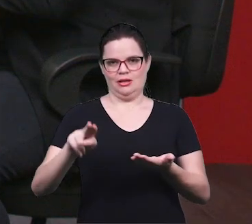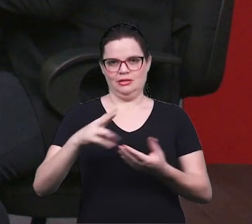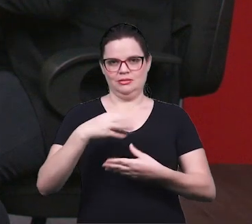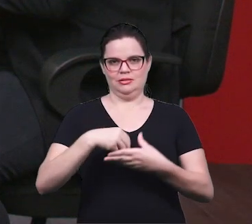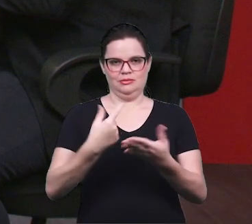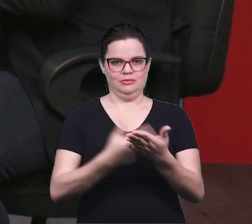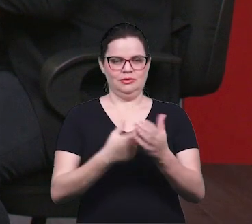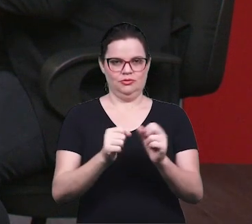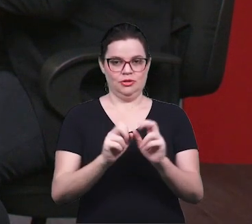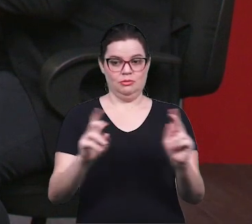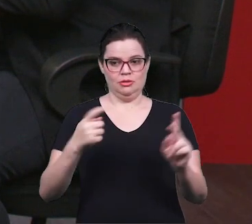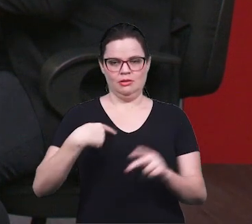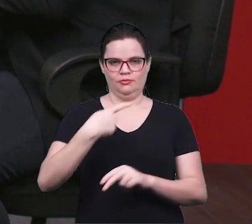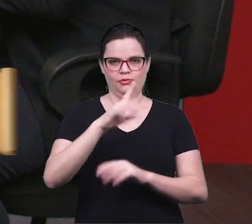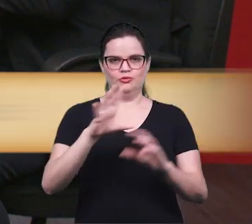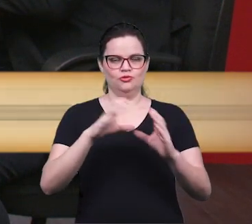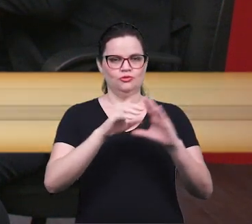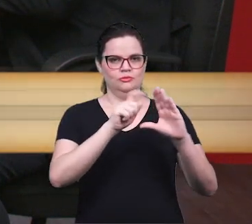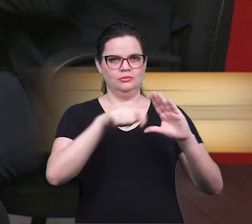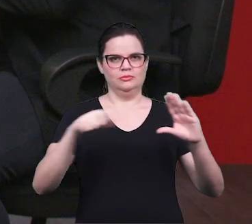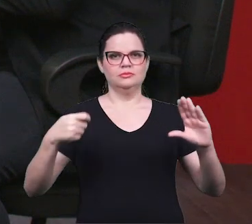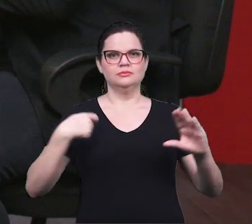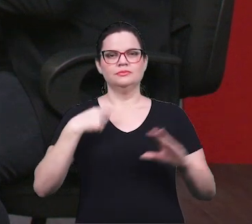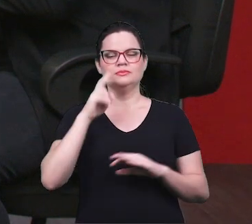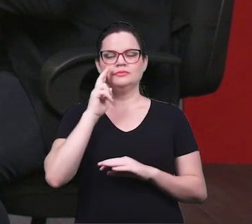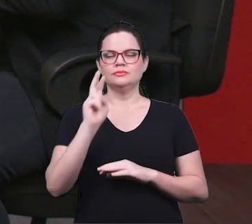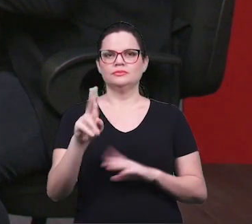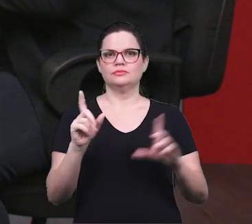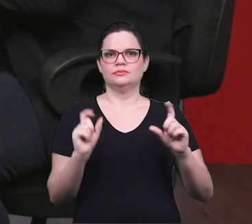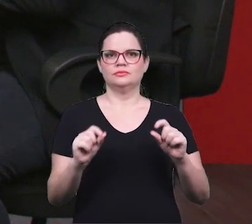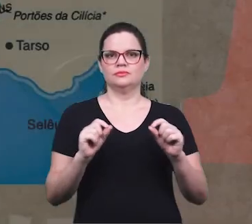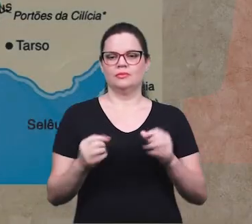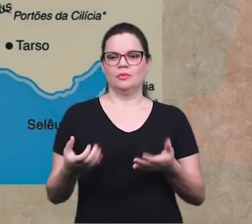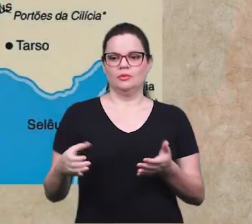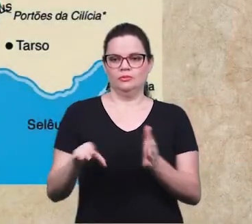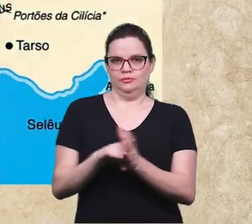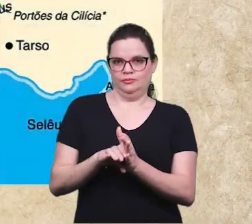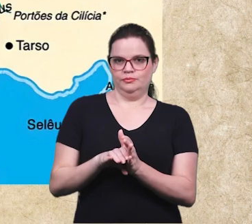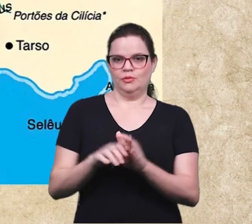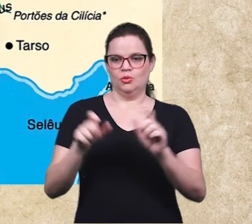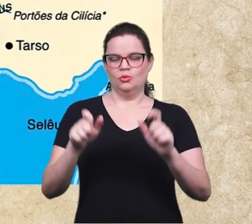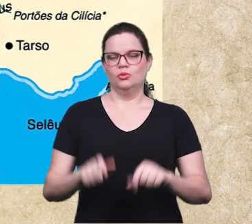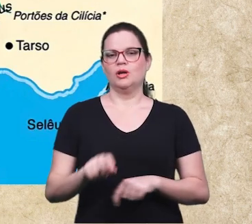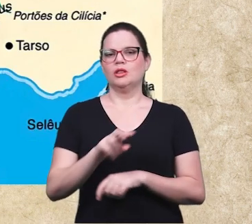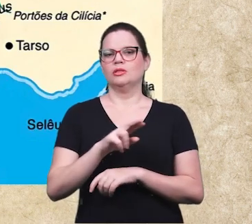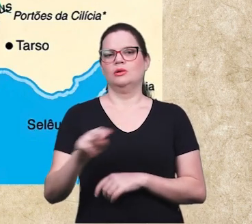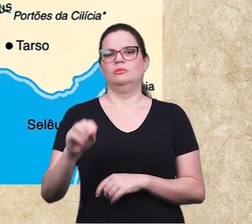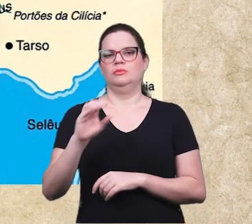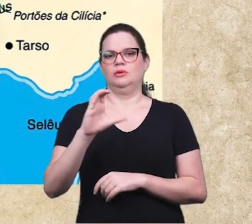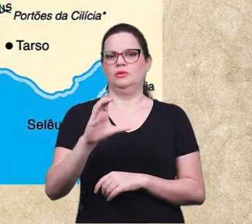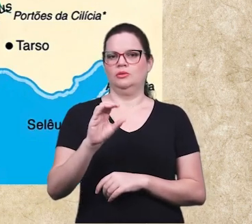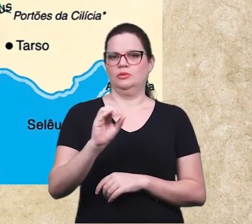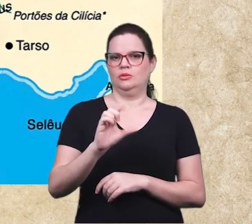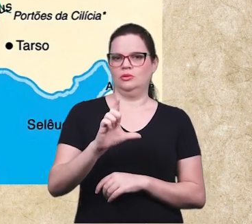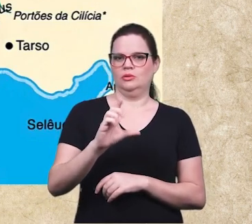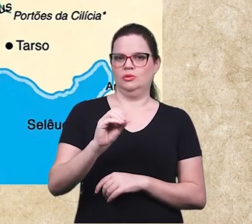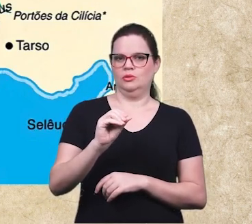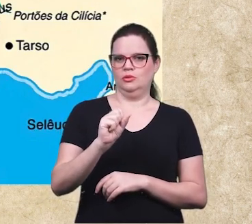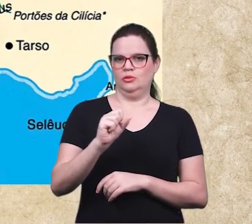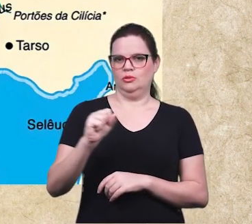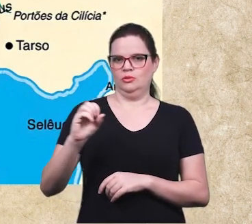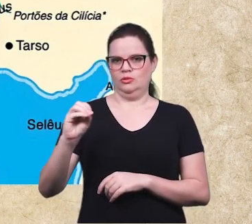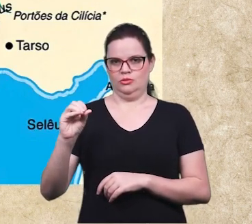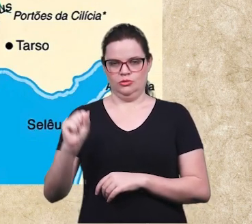Apocalipse, então nós vemos que Colossos fica um pouquinho olhando de baixo